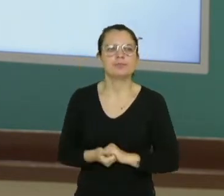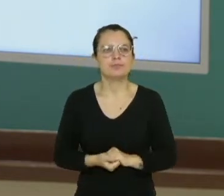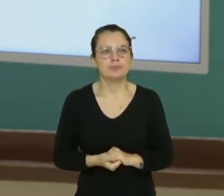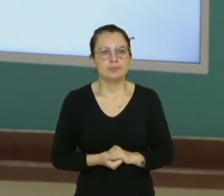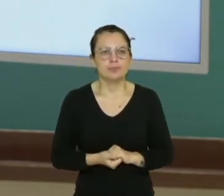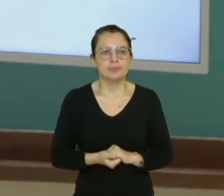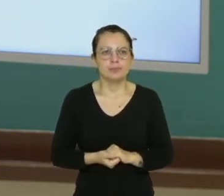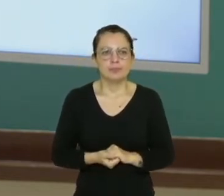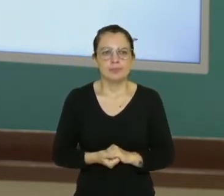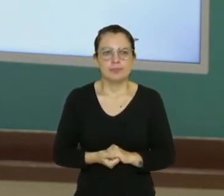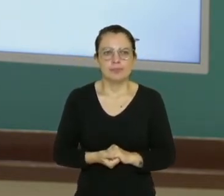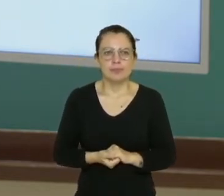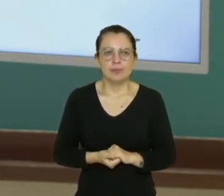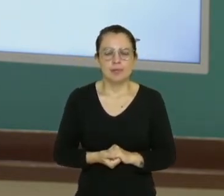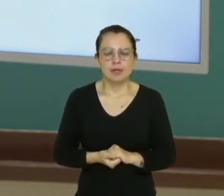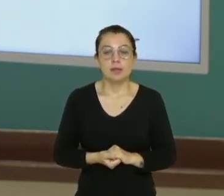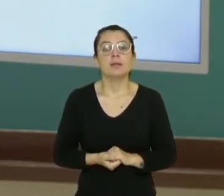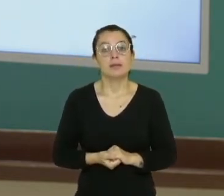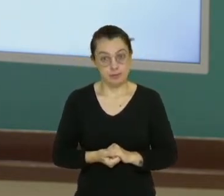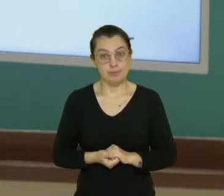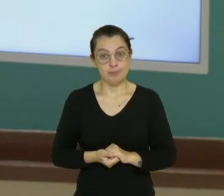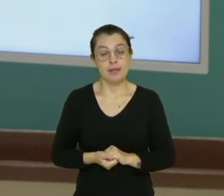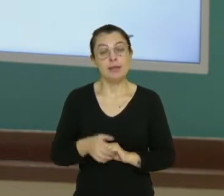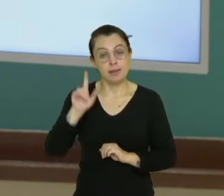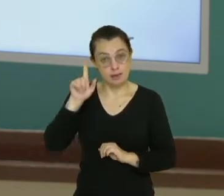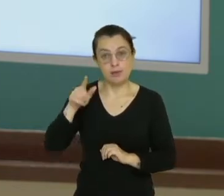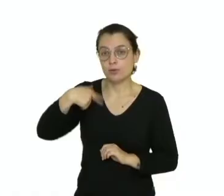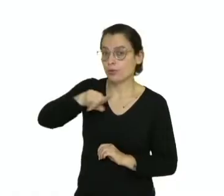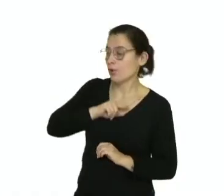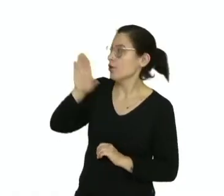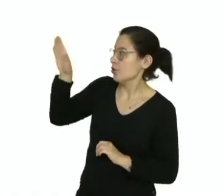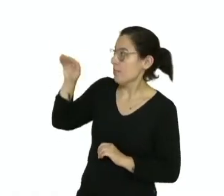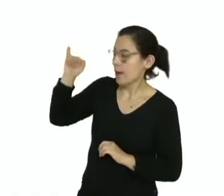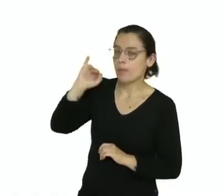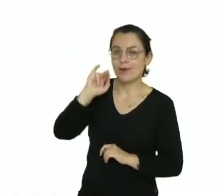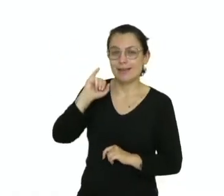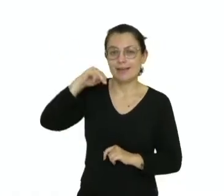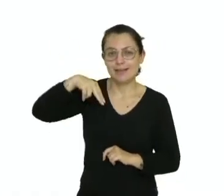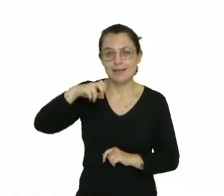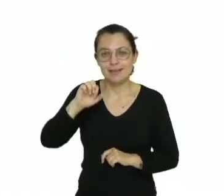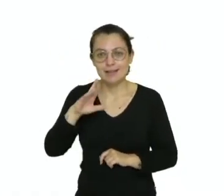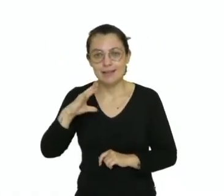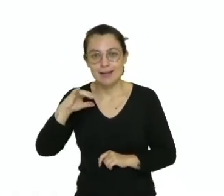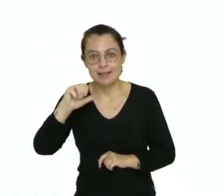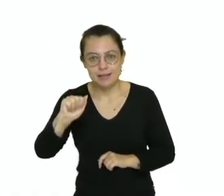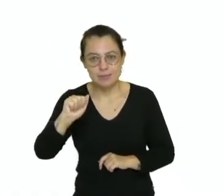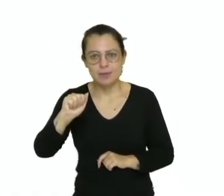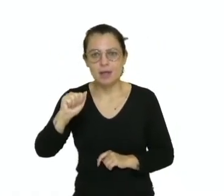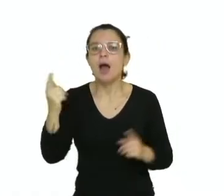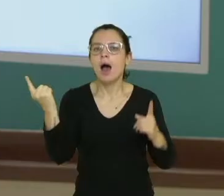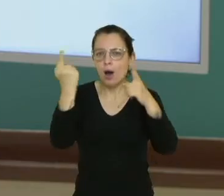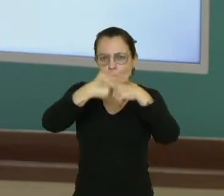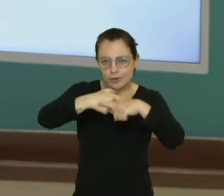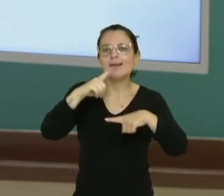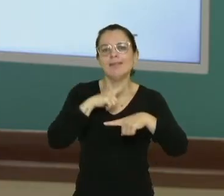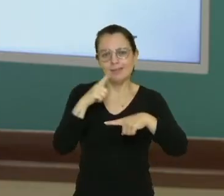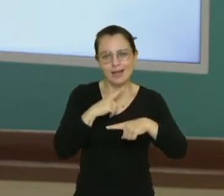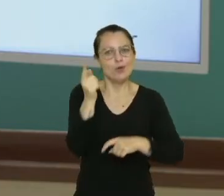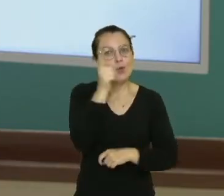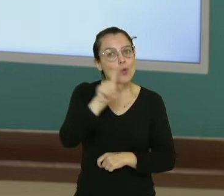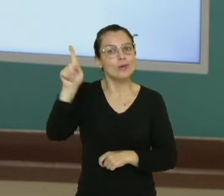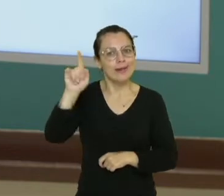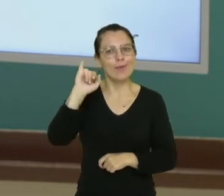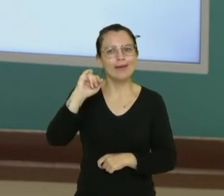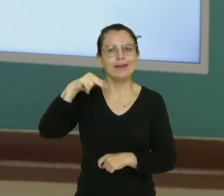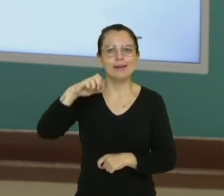Enquanto que eu tenho chamado de sistema não inercial, que é onde que o referencial ele se encontra acelerado, certo?